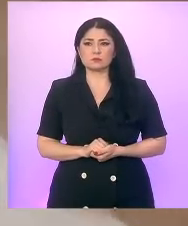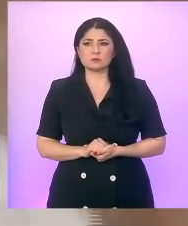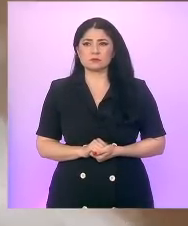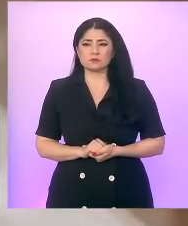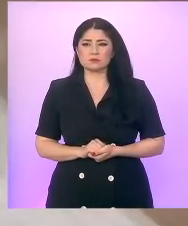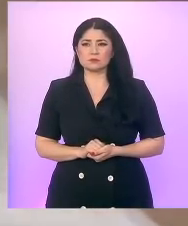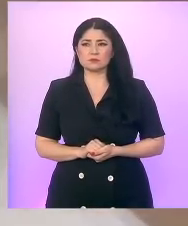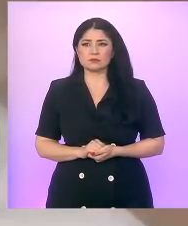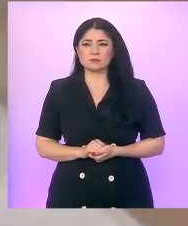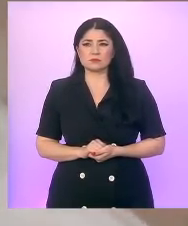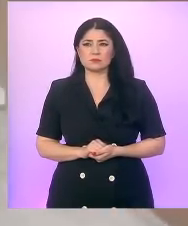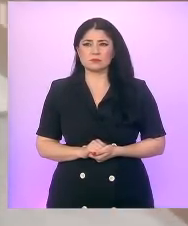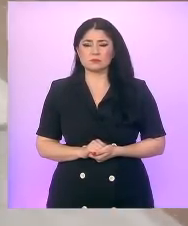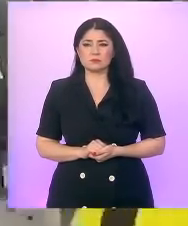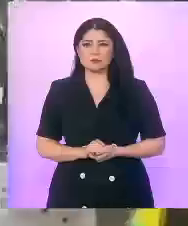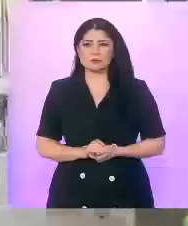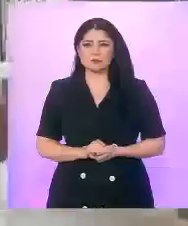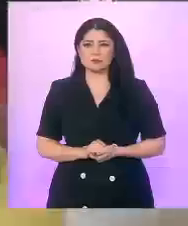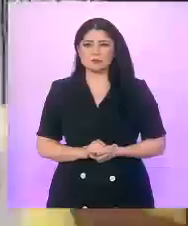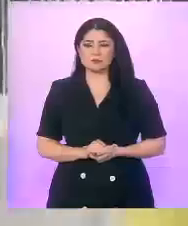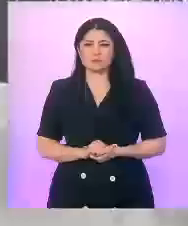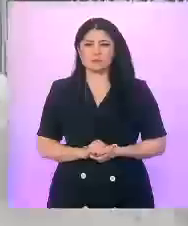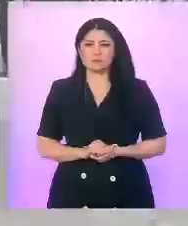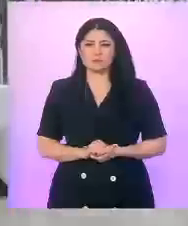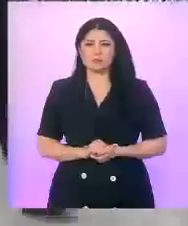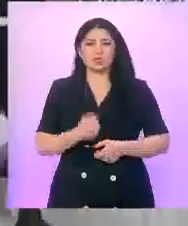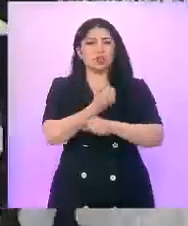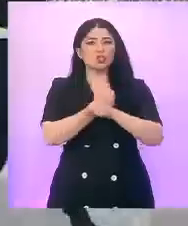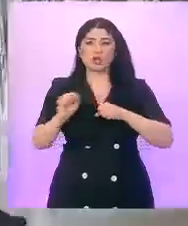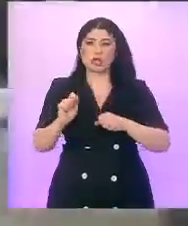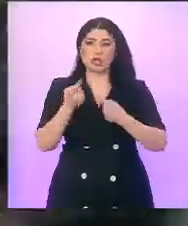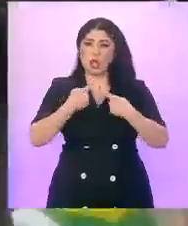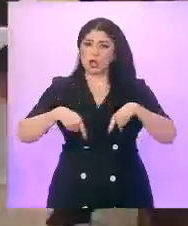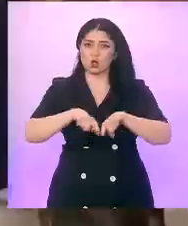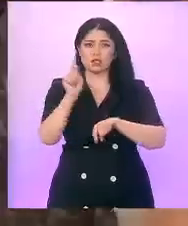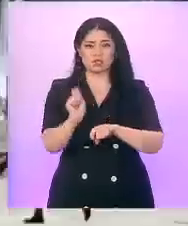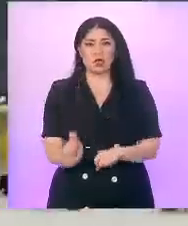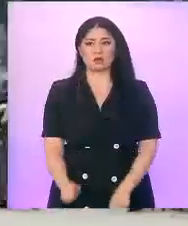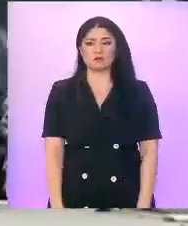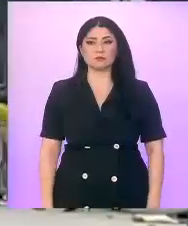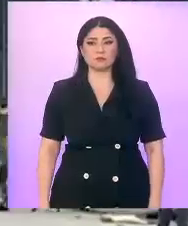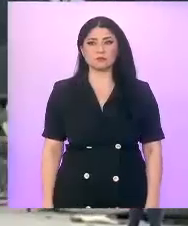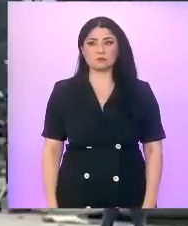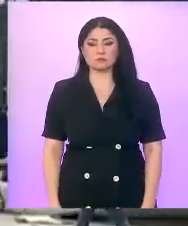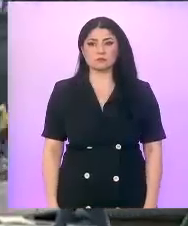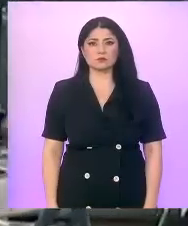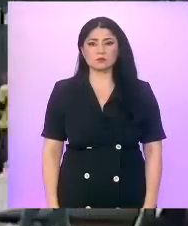fascistas fanáticos, sabe, fizeram o que nunca foi feito na história desse país.